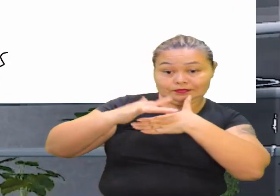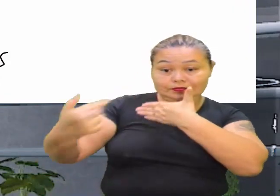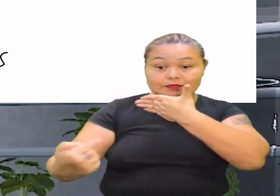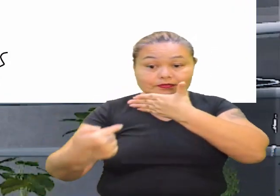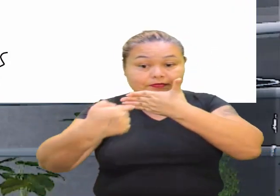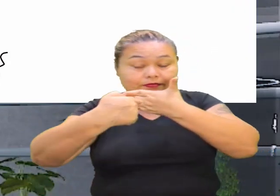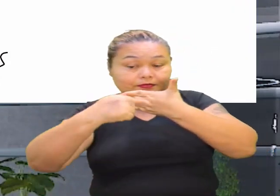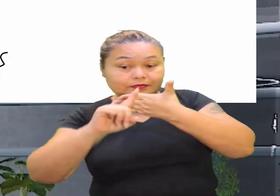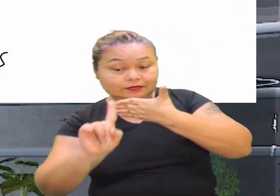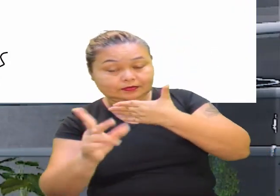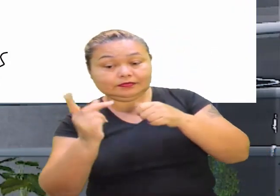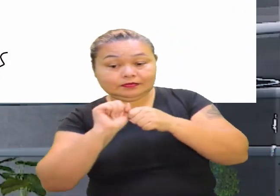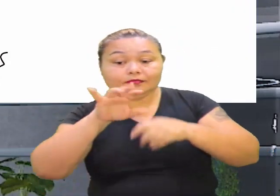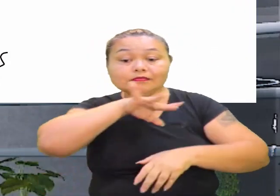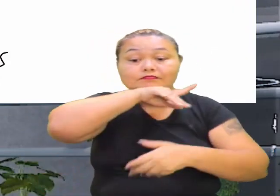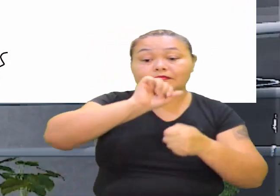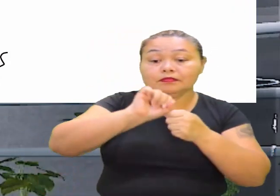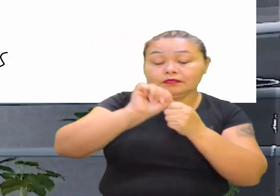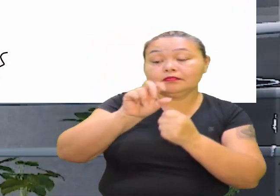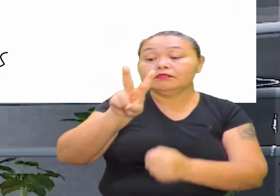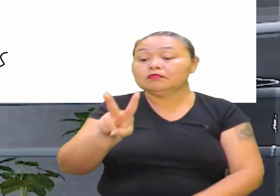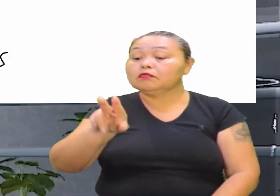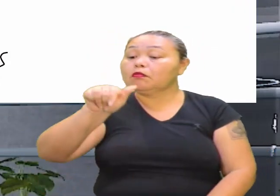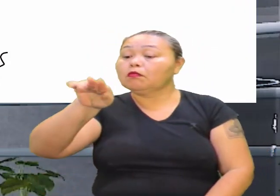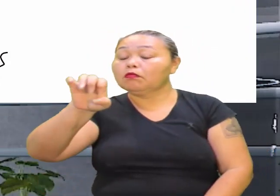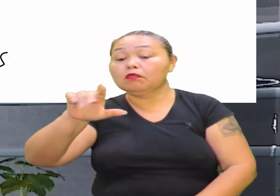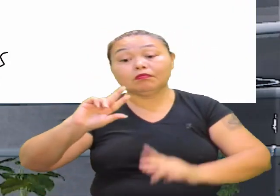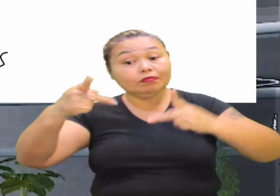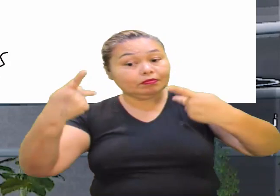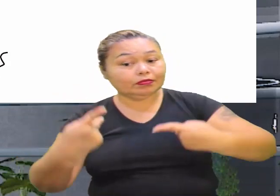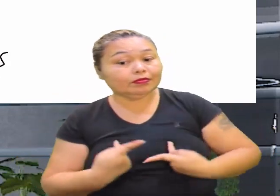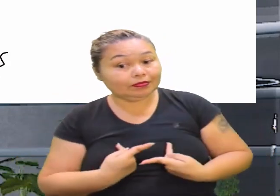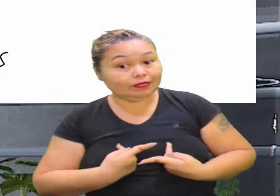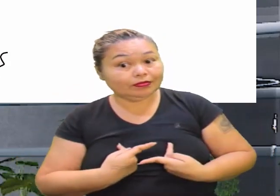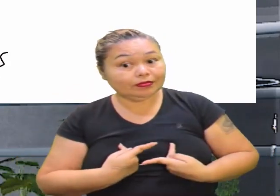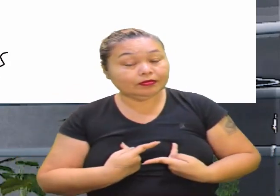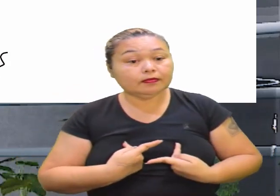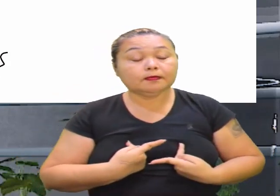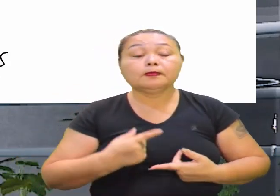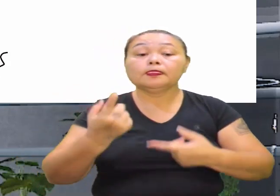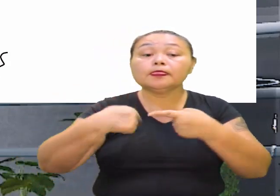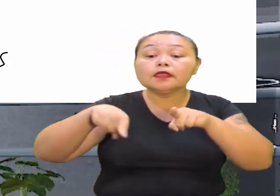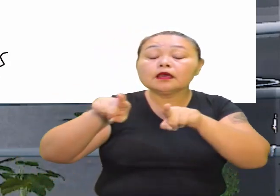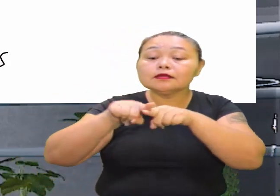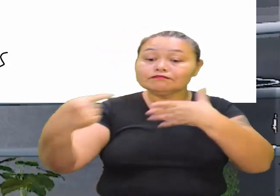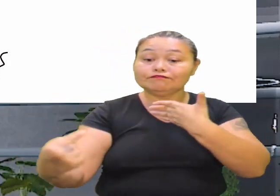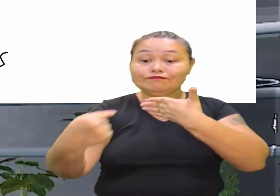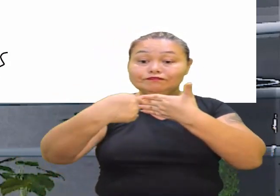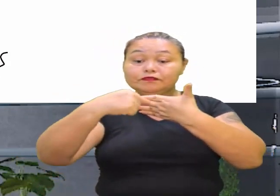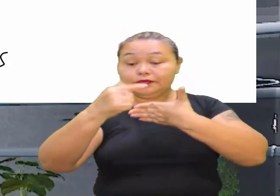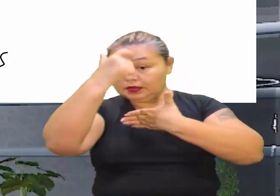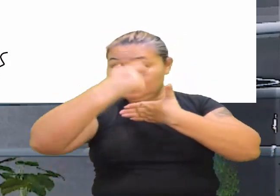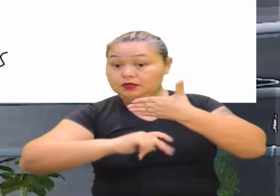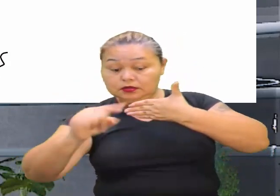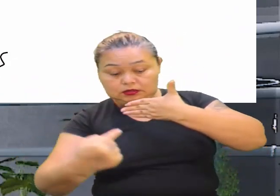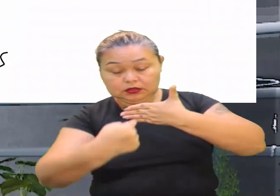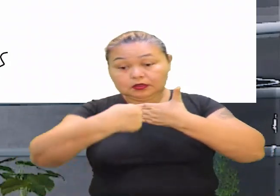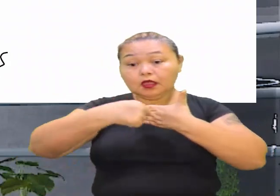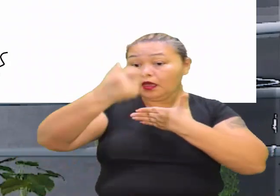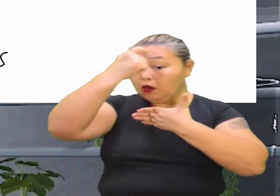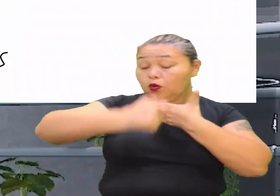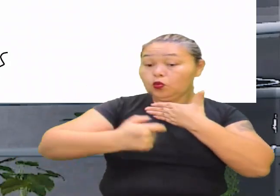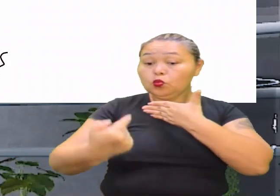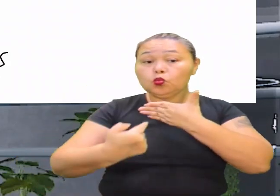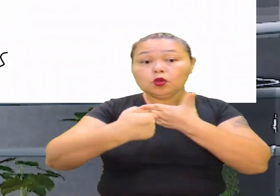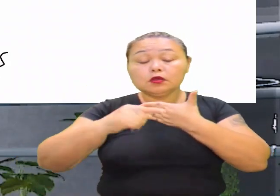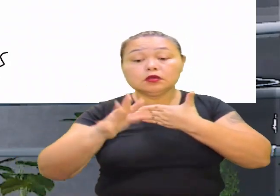falando de animal, falando de vegetal. E o humano, quando ele tem uma eficiência imunológica. Tem pessoas que têm eficiência